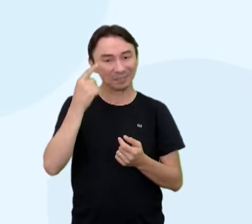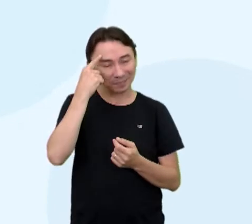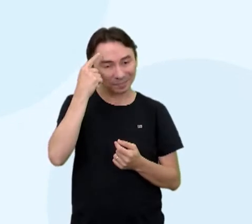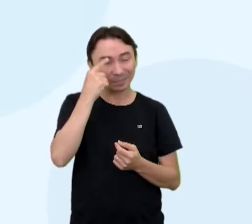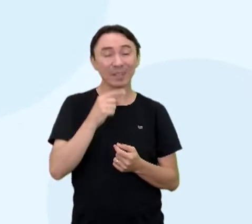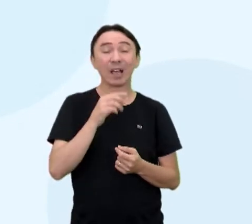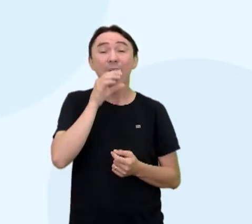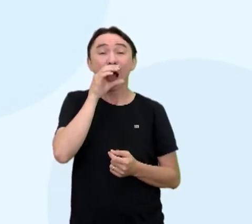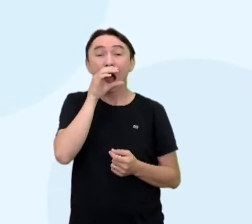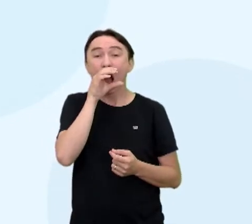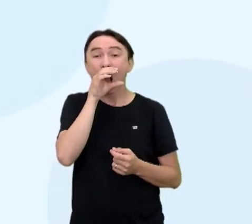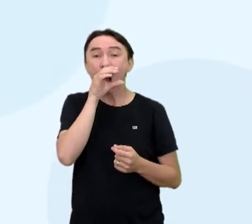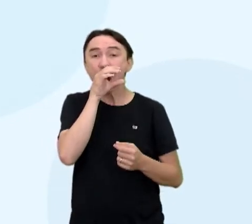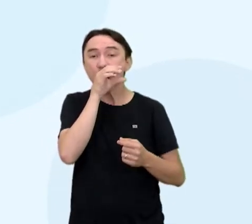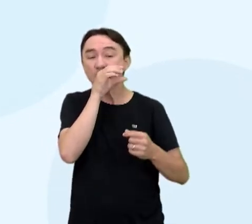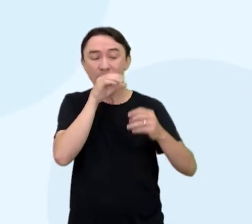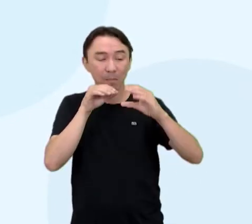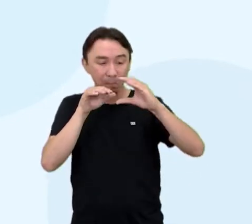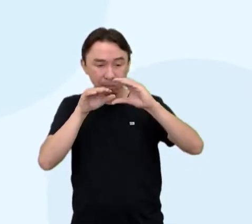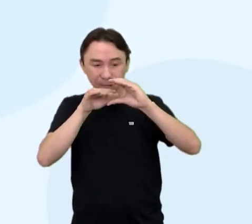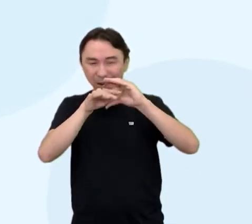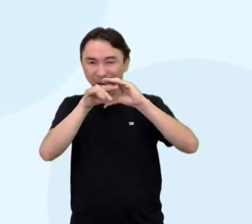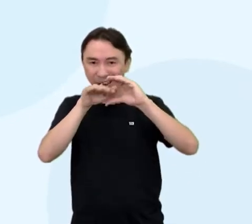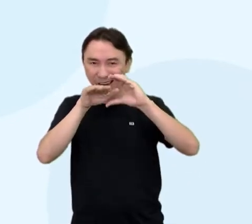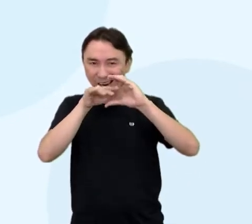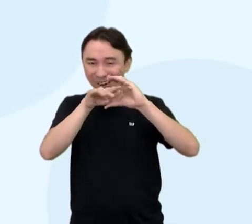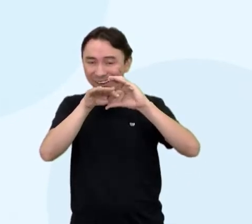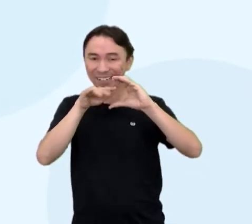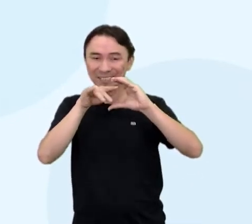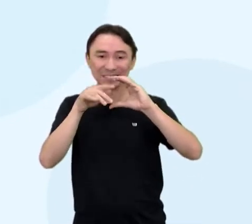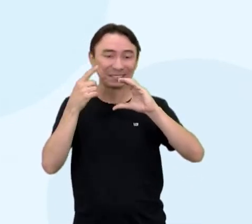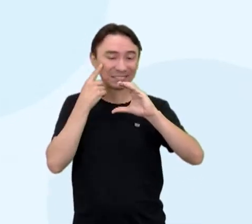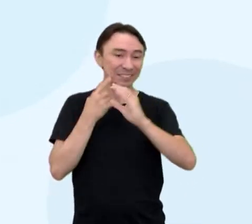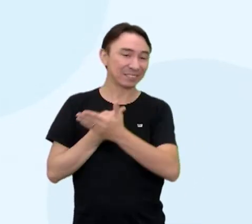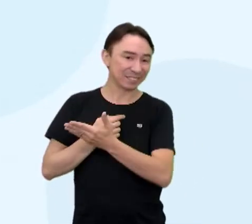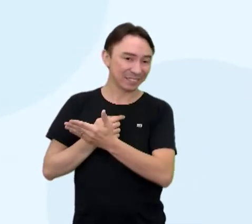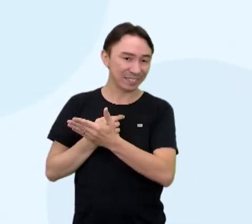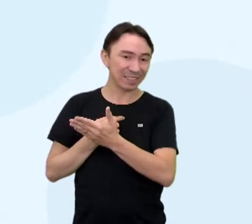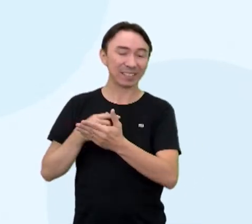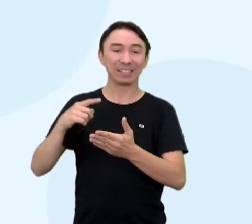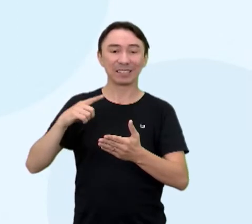afastamento, forma aí fissuras e aí o magma acaba